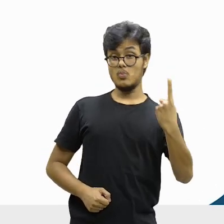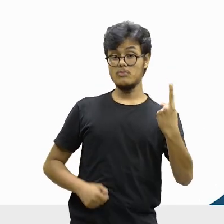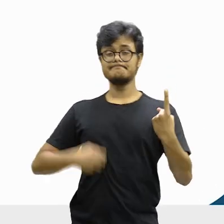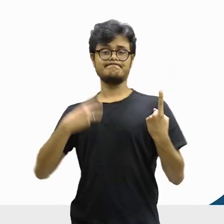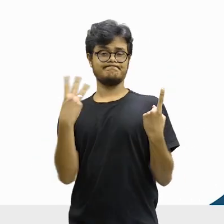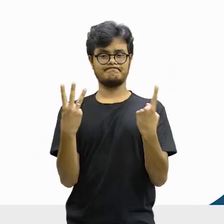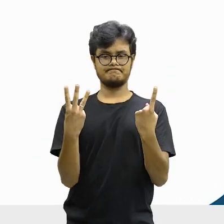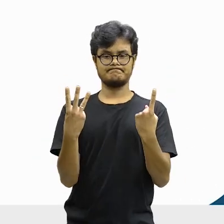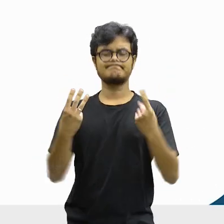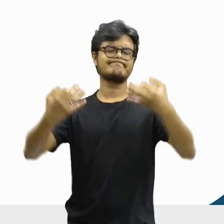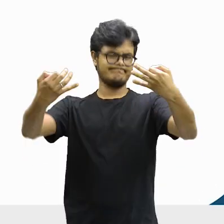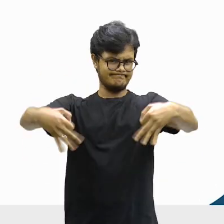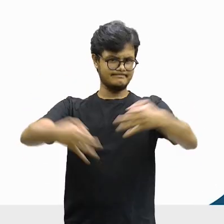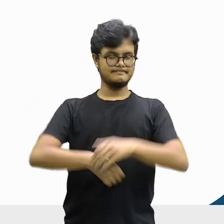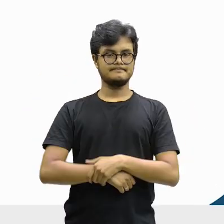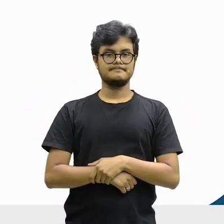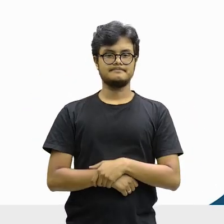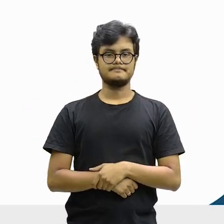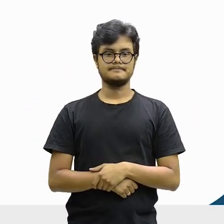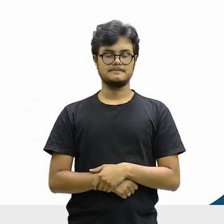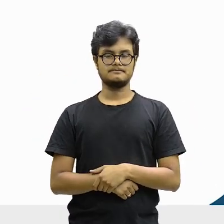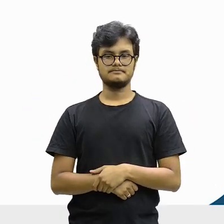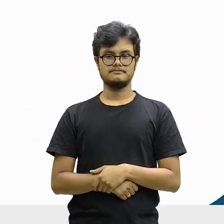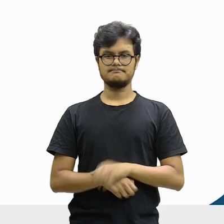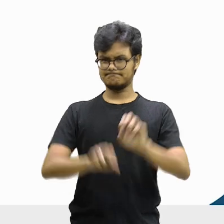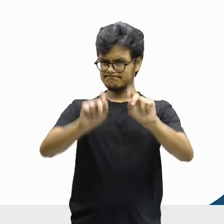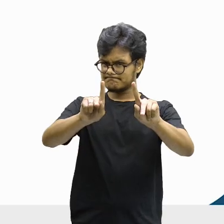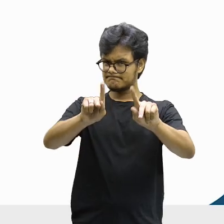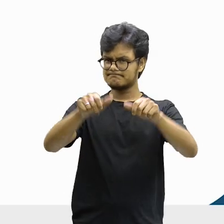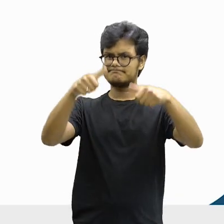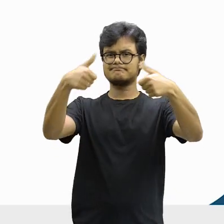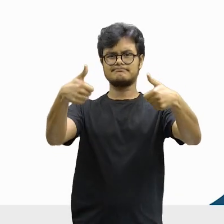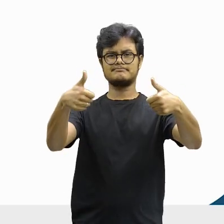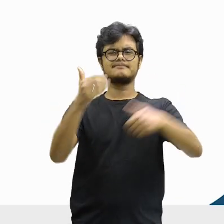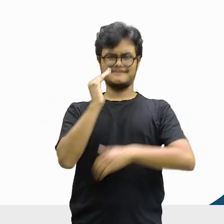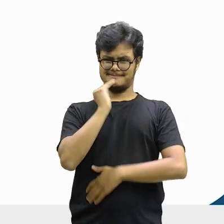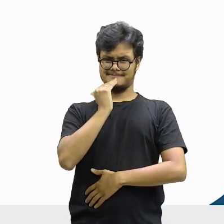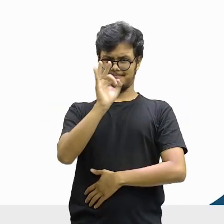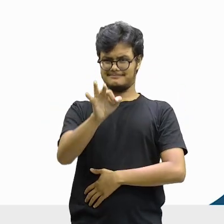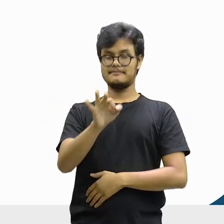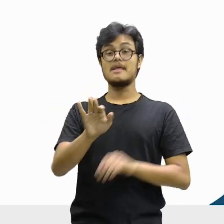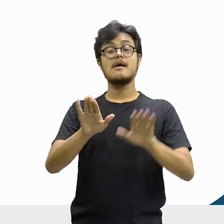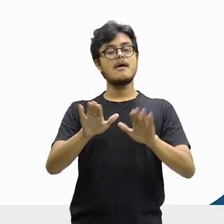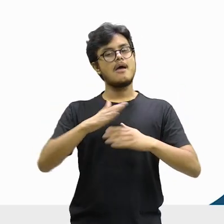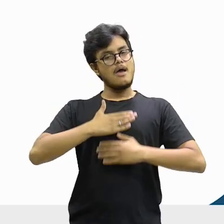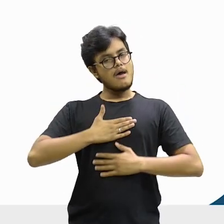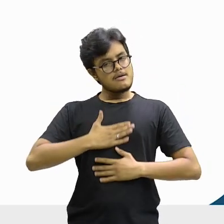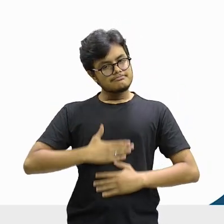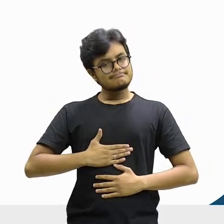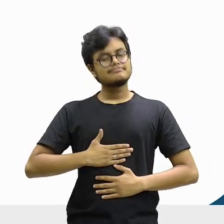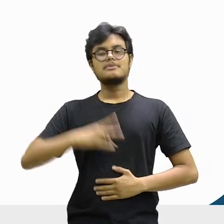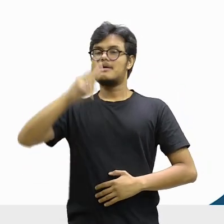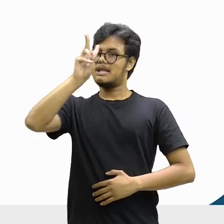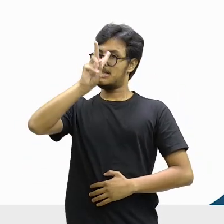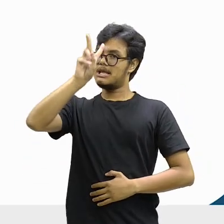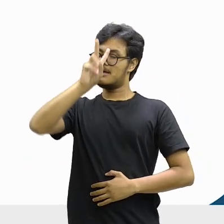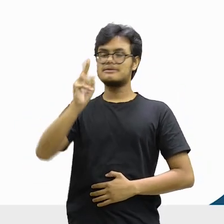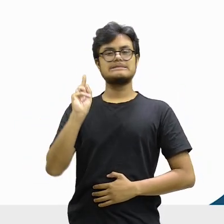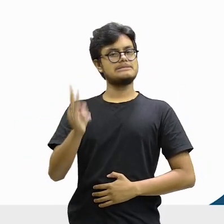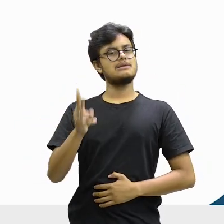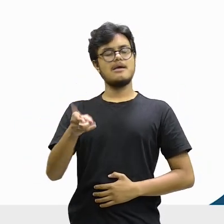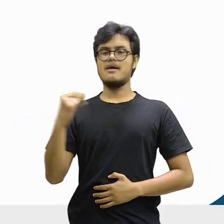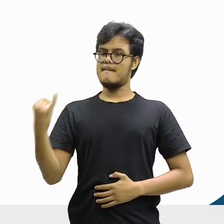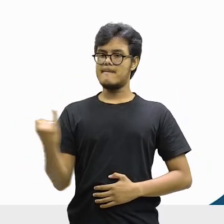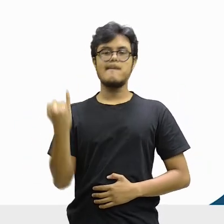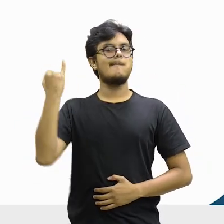e 3 apenas. Beleza aí? Viajou comigo aí dentro da biologia? Não esqueça disso, que é extremamente importante, os